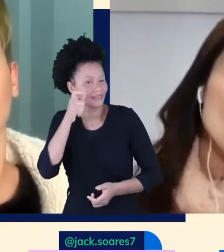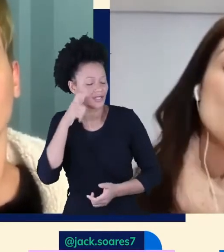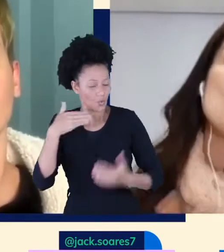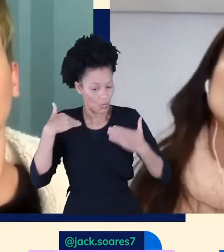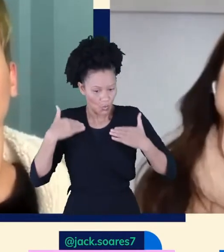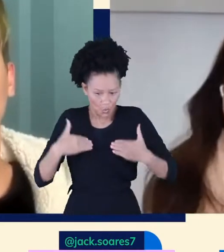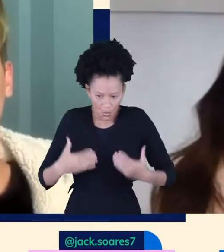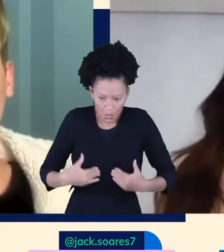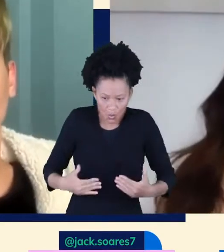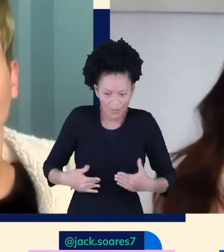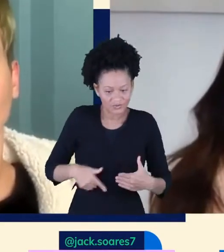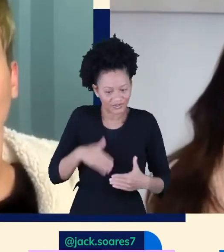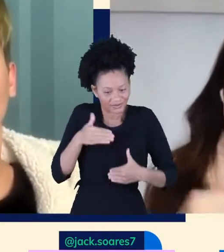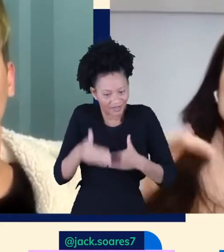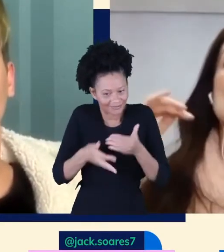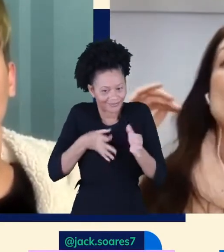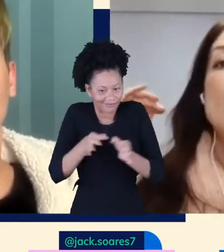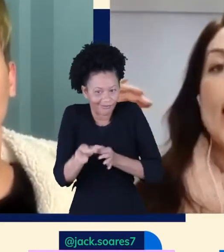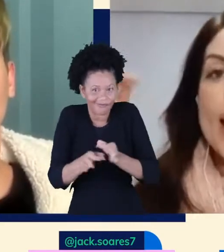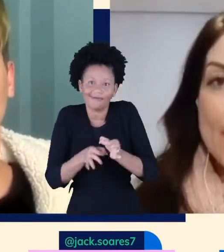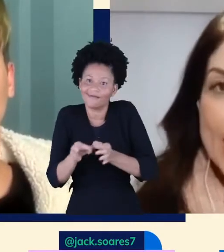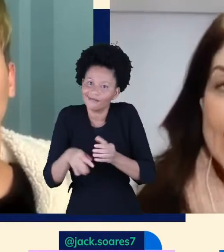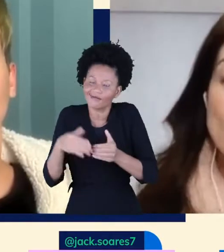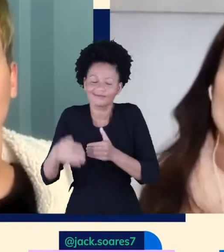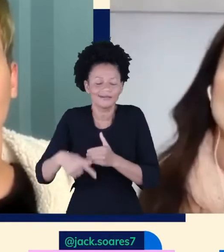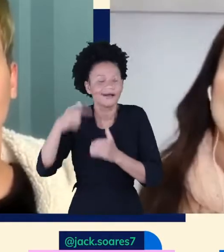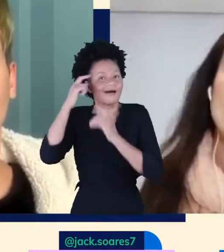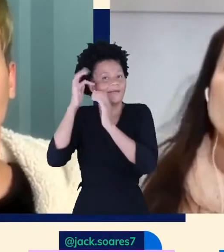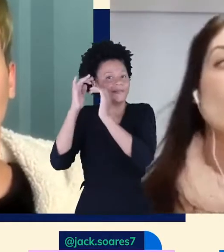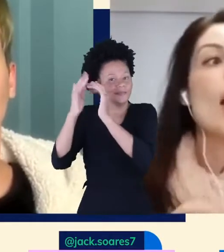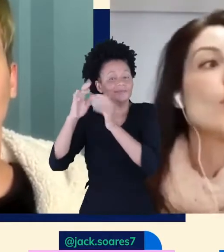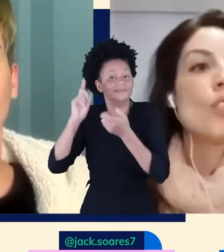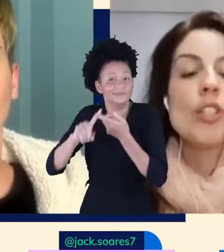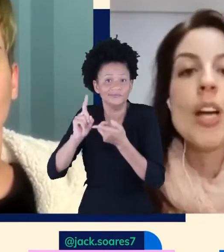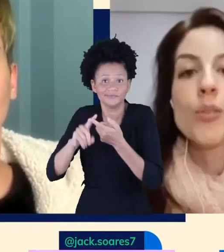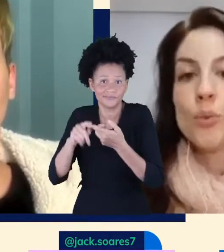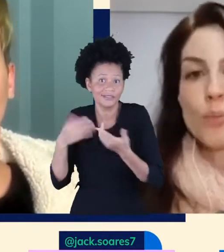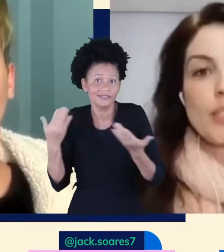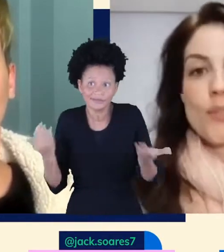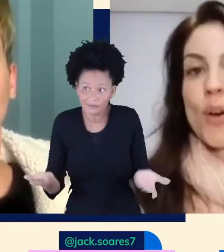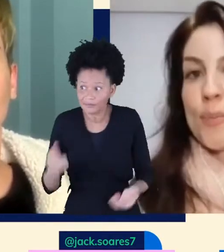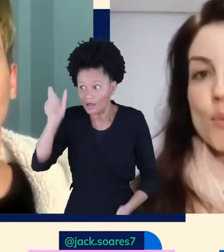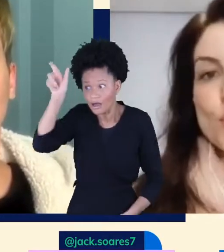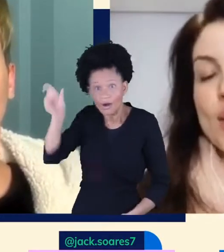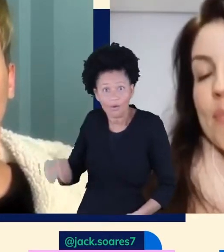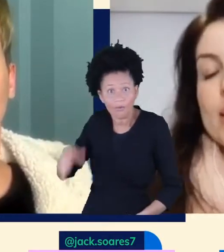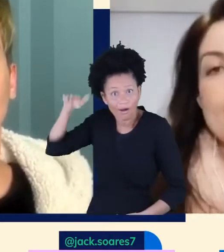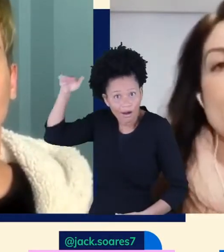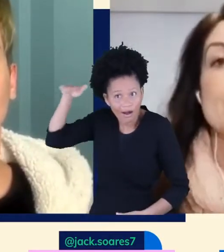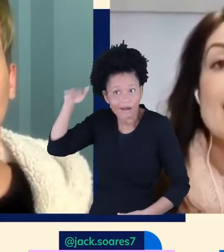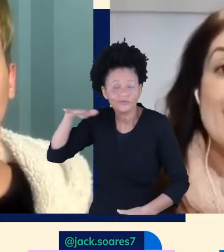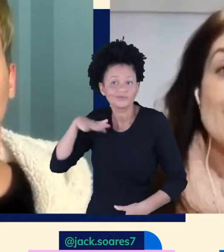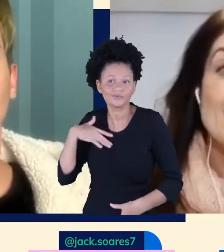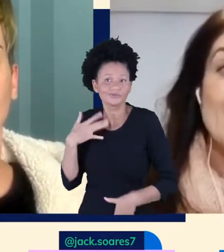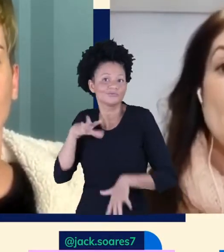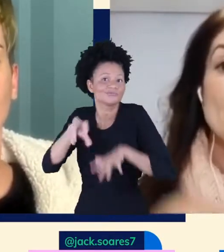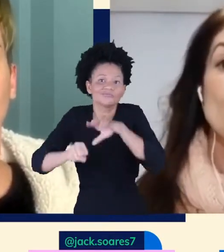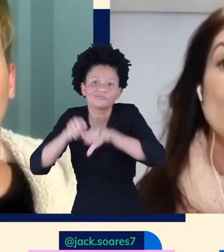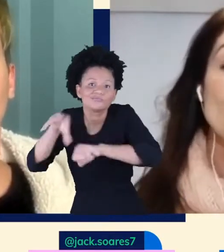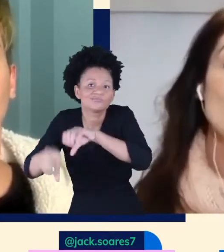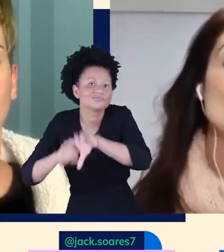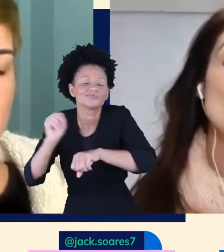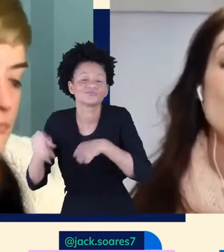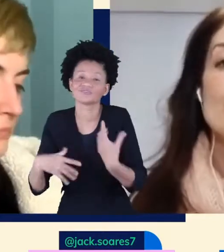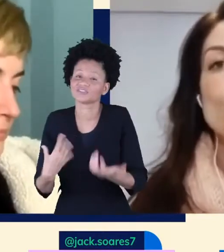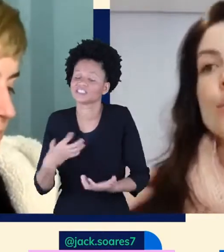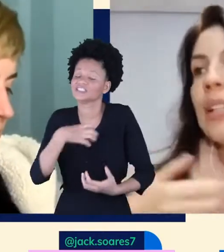O corpo já está se preparando para isso, a mente também. Então, lá, quando a gente é adulto, uma das formas de buscar bem-estar vai ser essa. Mas quando eu